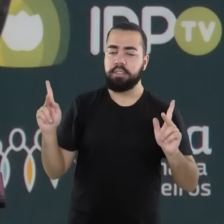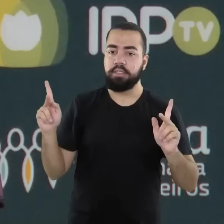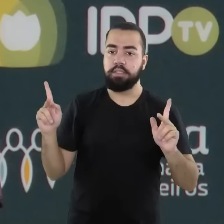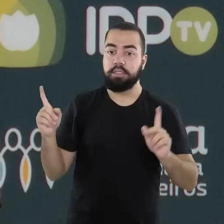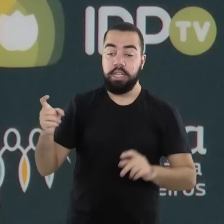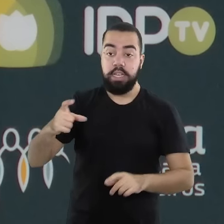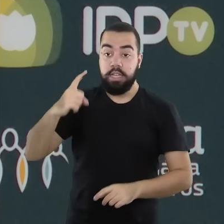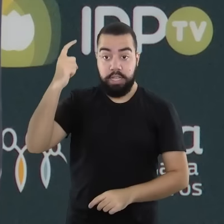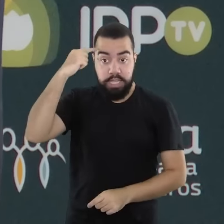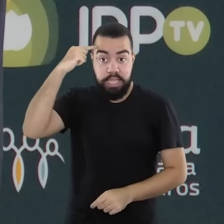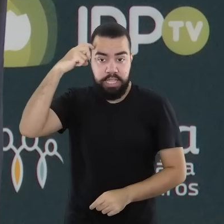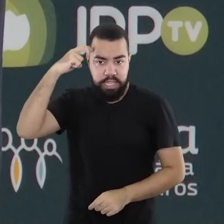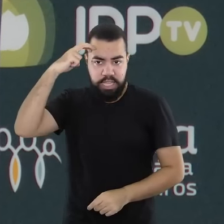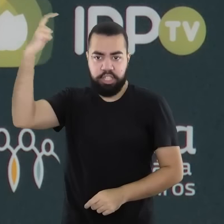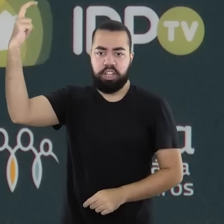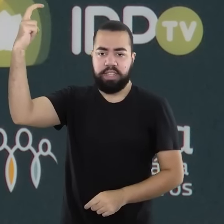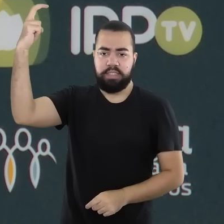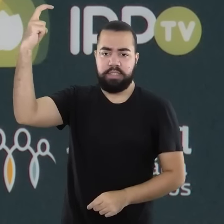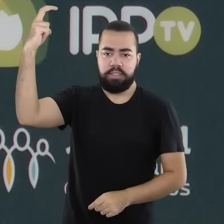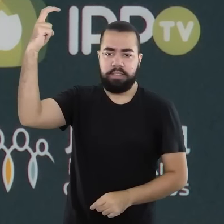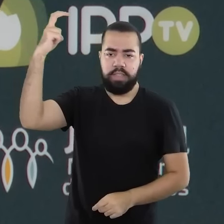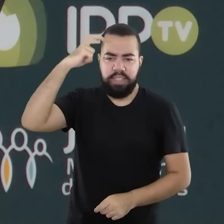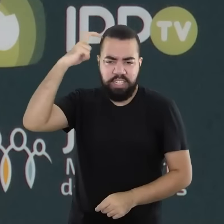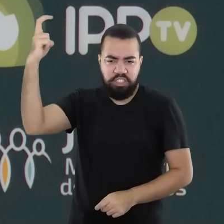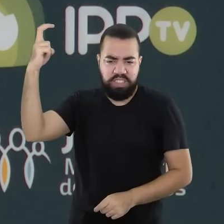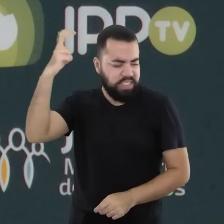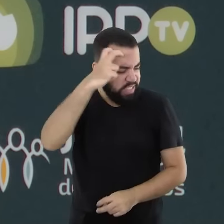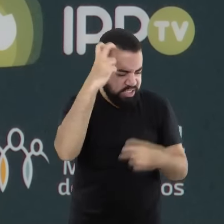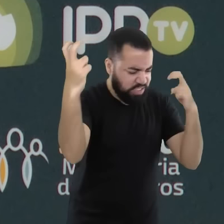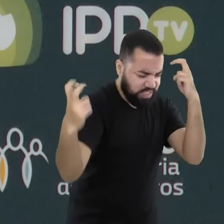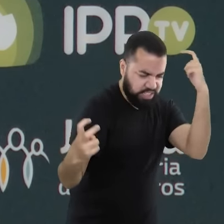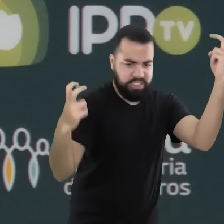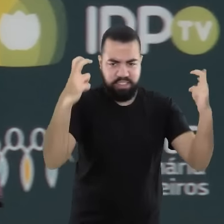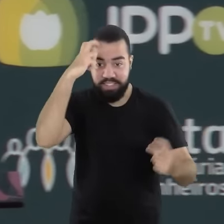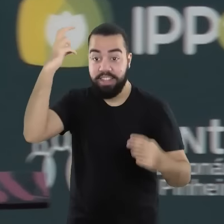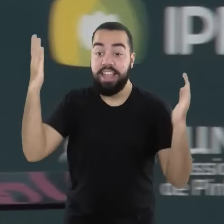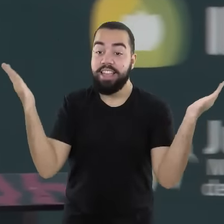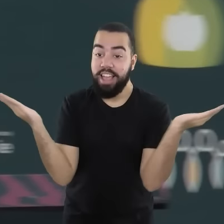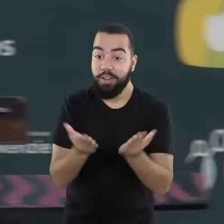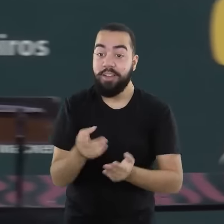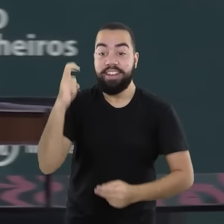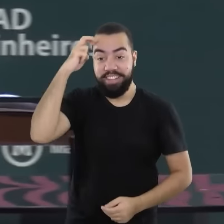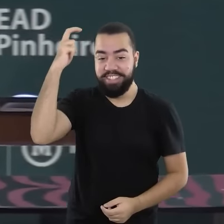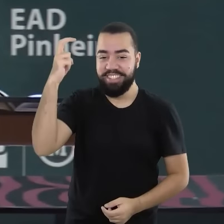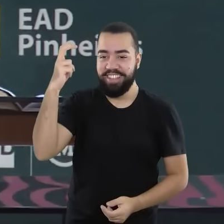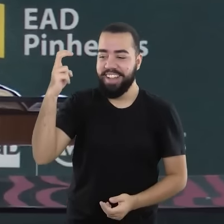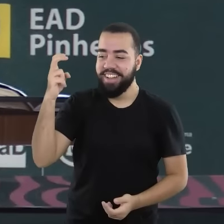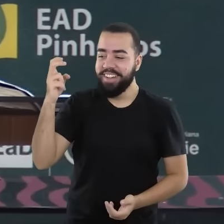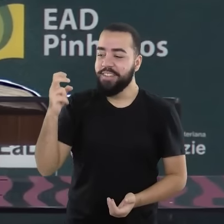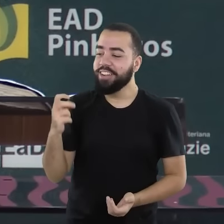da inteligência. É tanta inteligência que virou agora artificial.